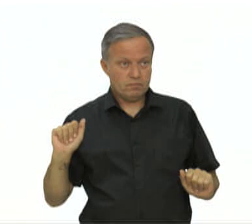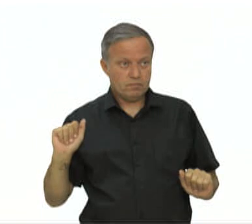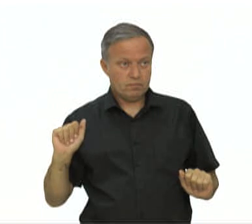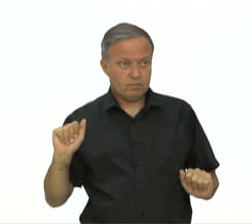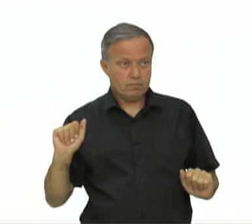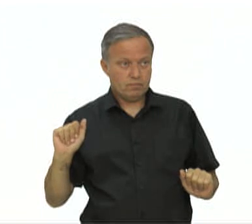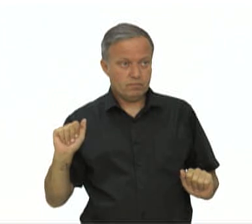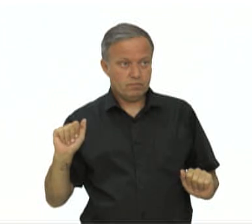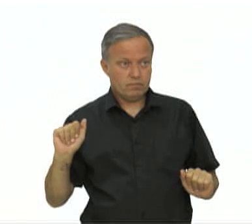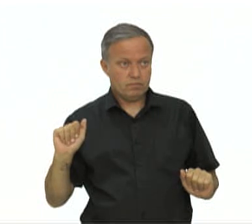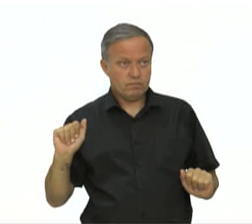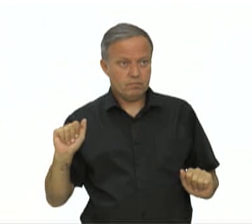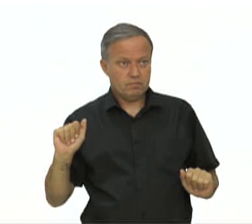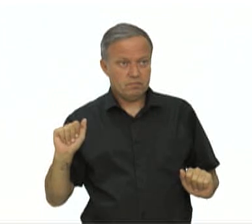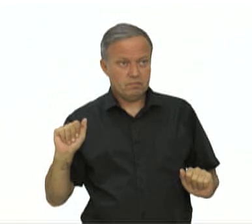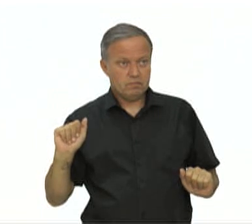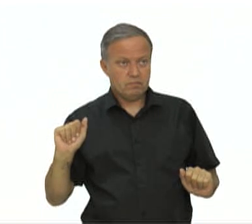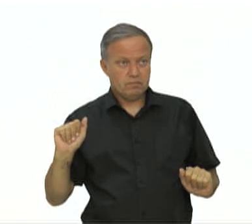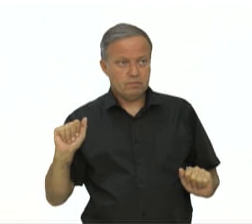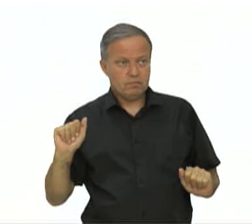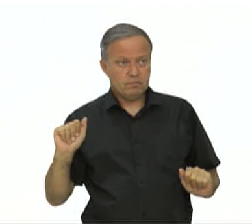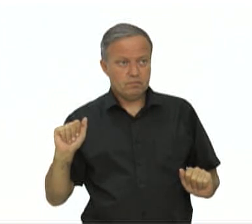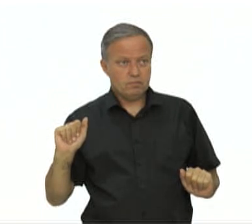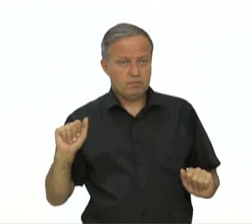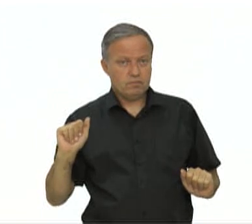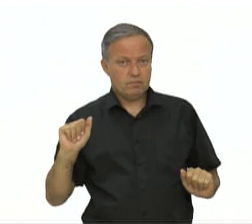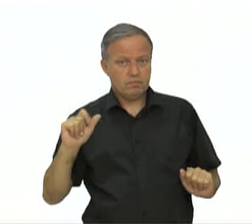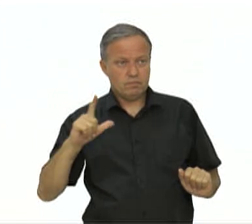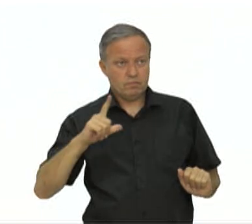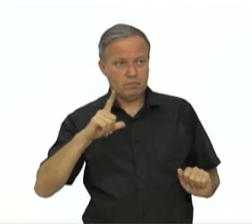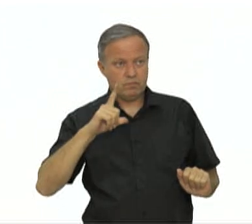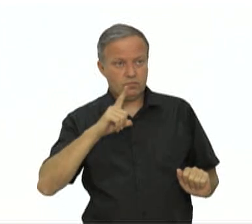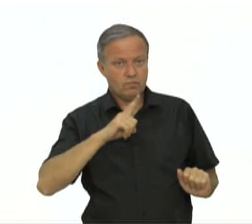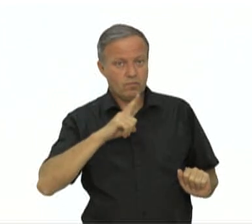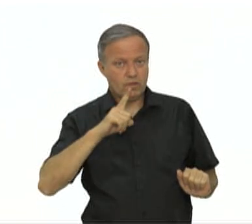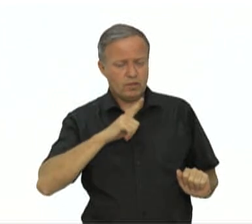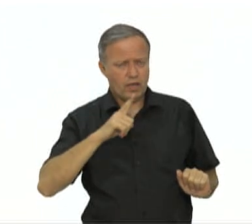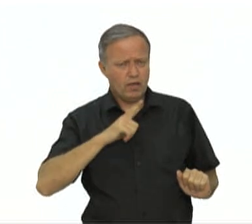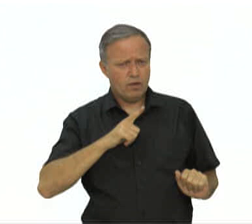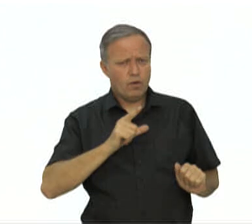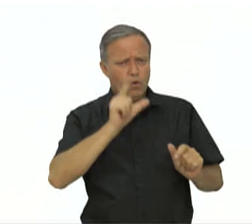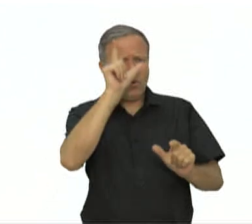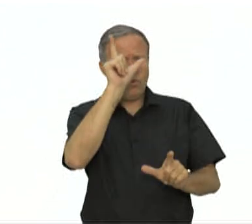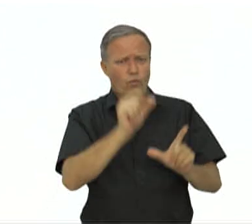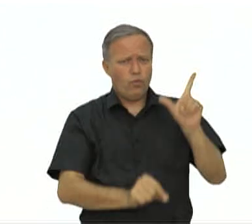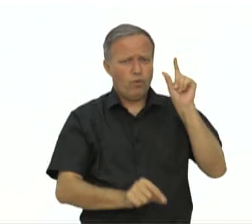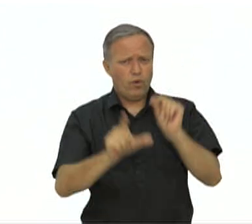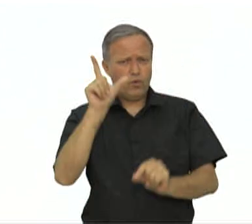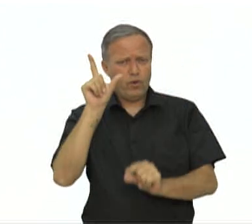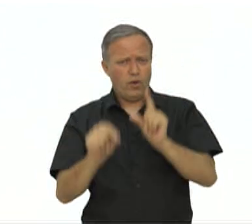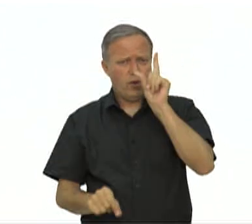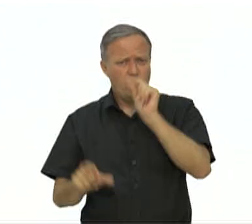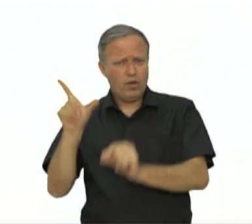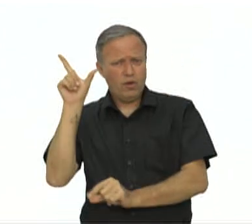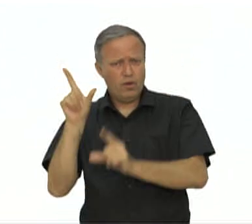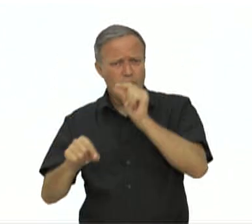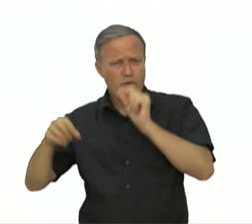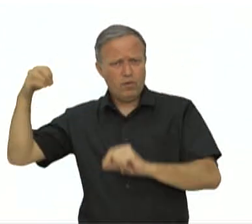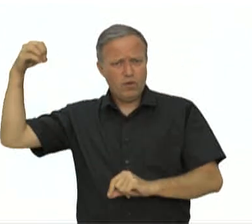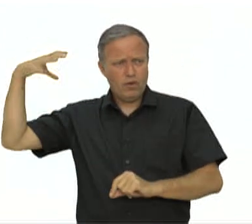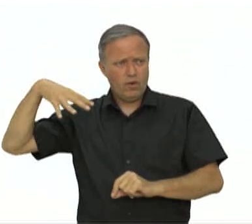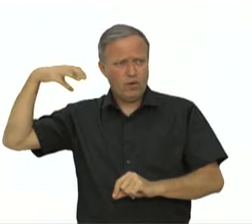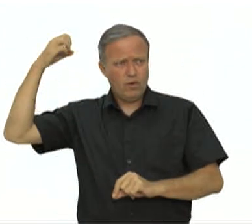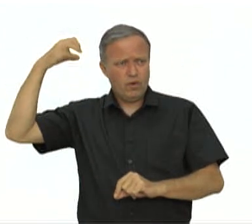pessoal, notem lá, né? São, parece que fios de luz ou com luz